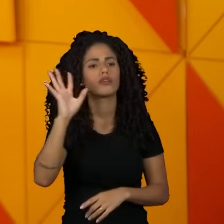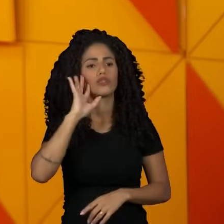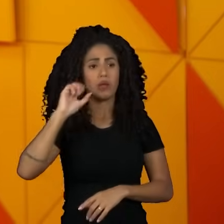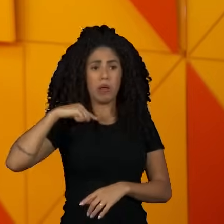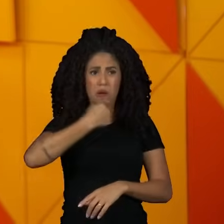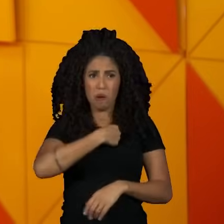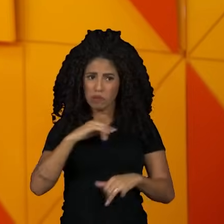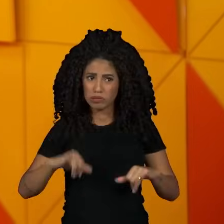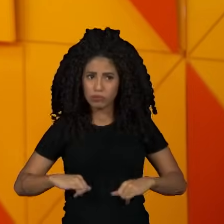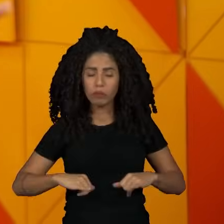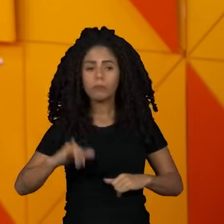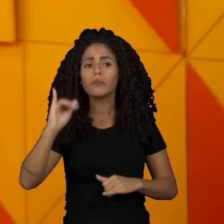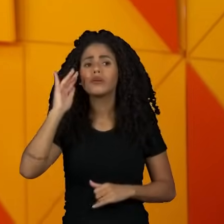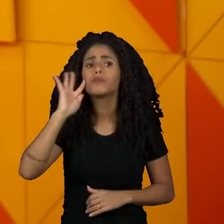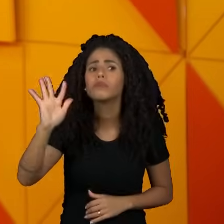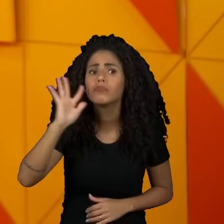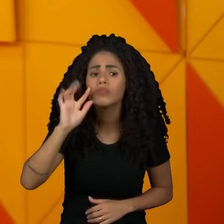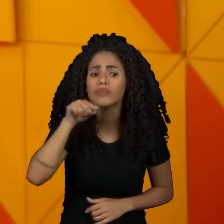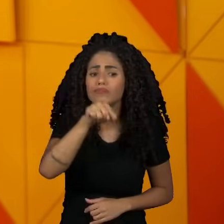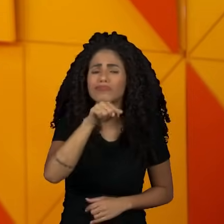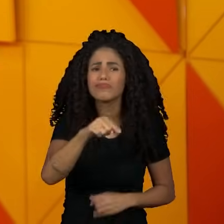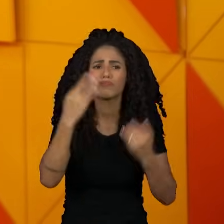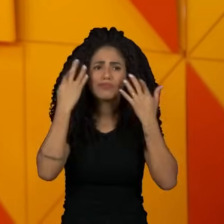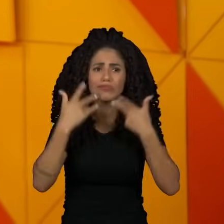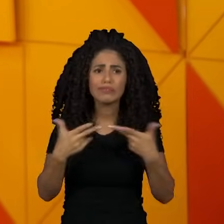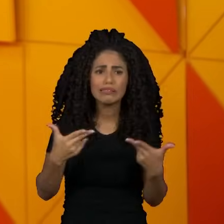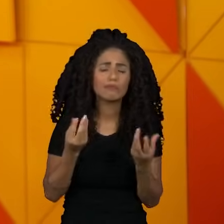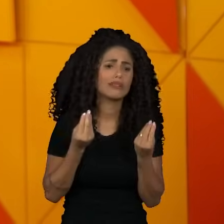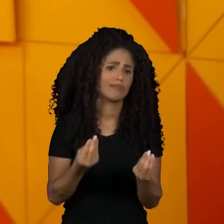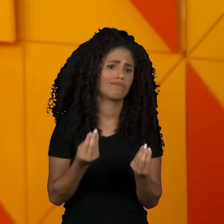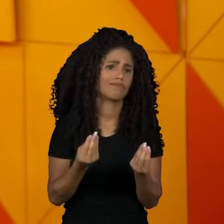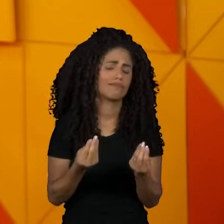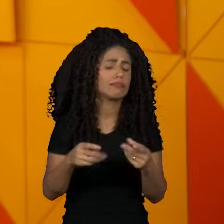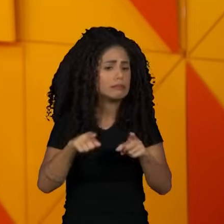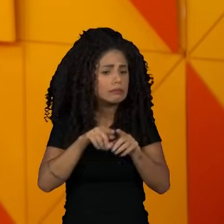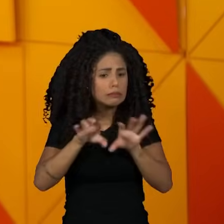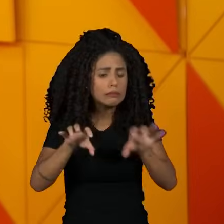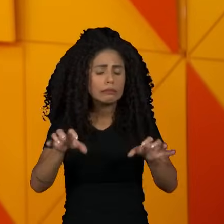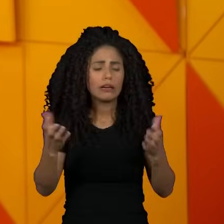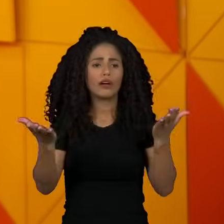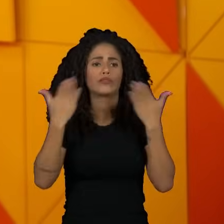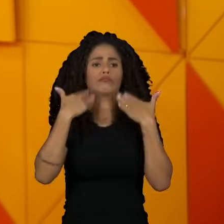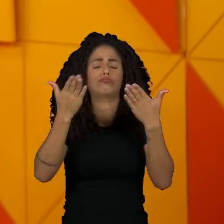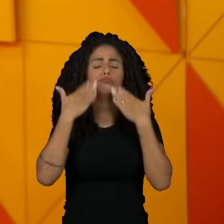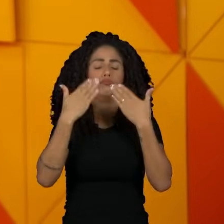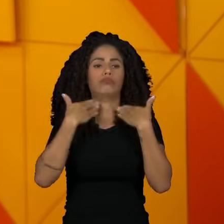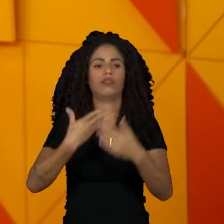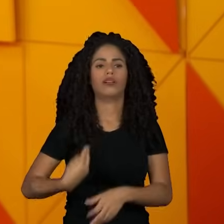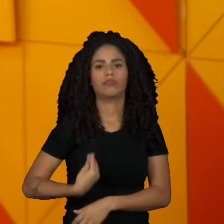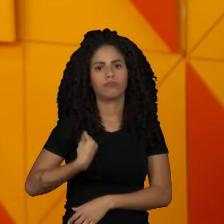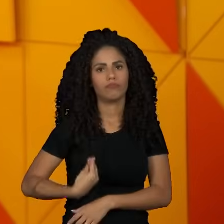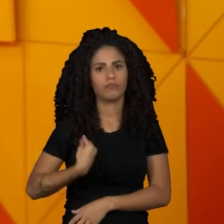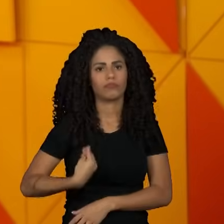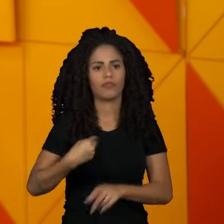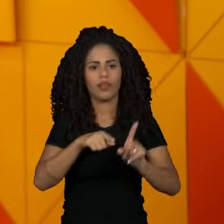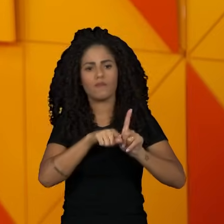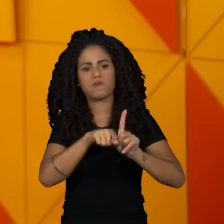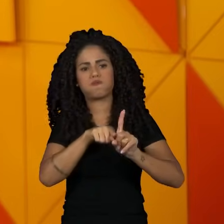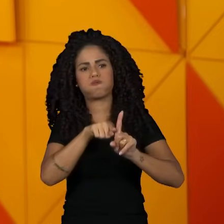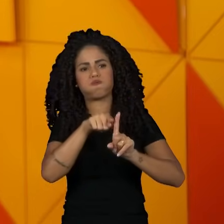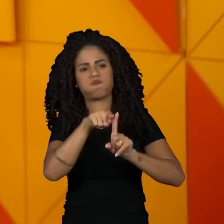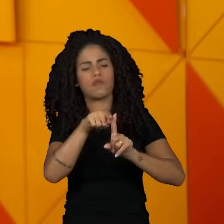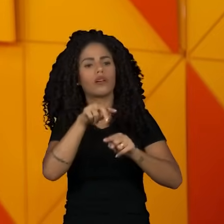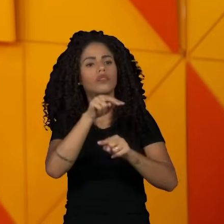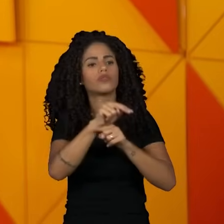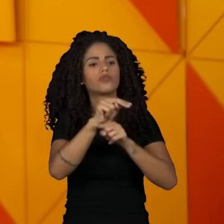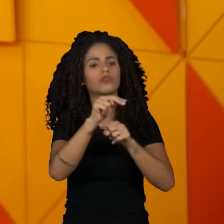tão afetados, os animais, a nossa fauna também seja afetada. A gente está numa fase muito crucial de cuidados do nosso